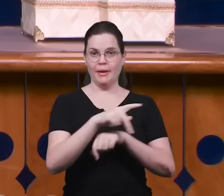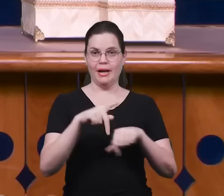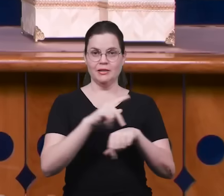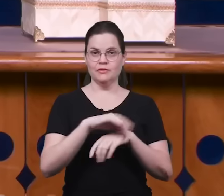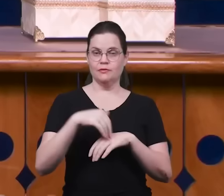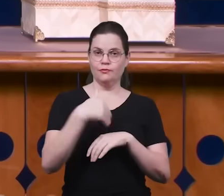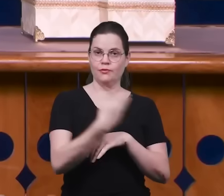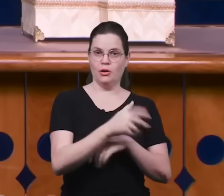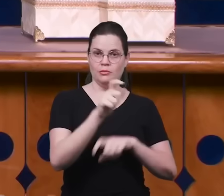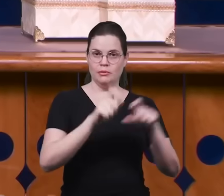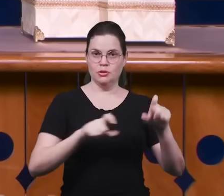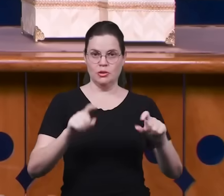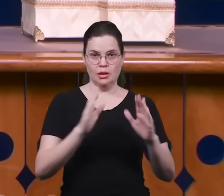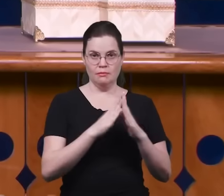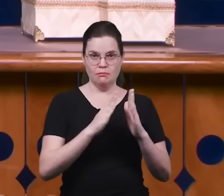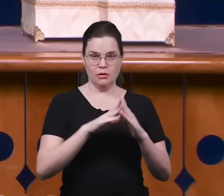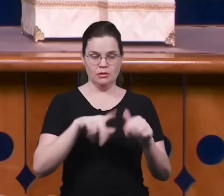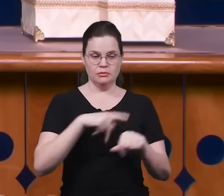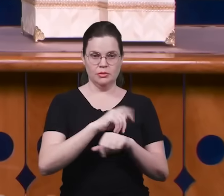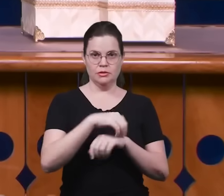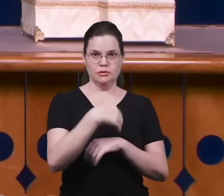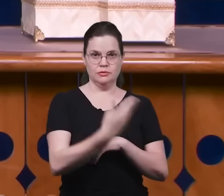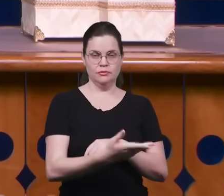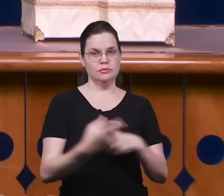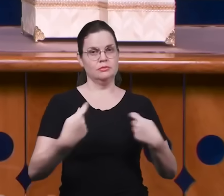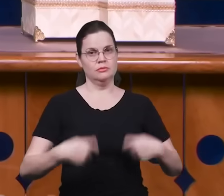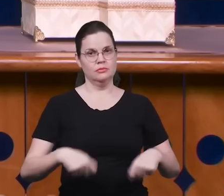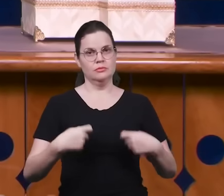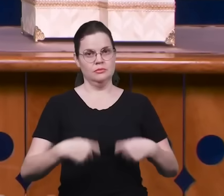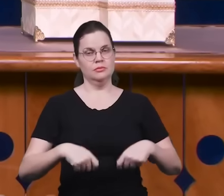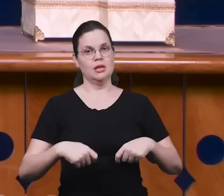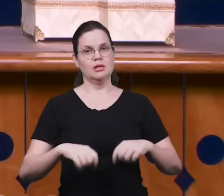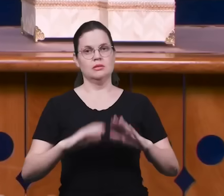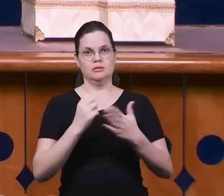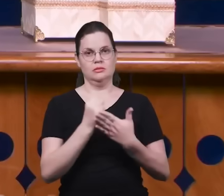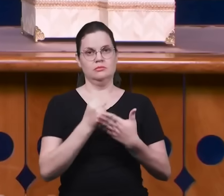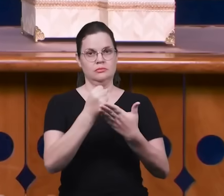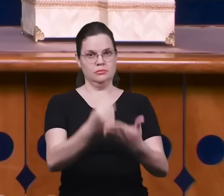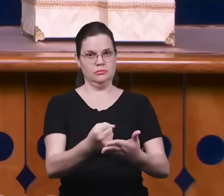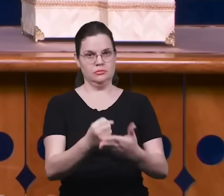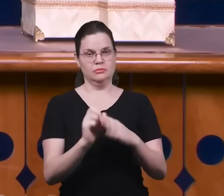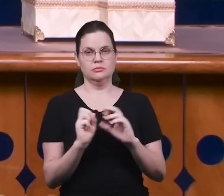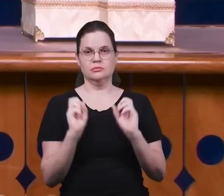estão fora do Brasil e precisam de algum tipo de atendimento.